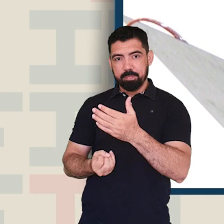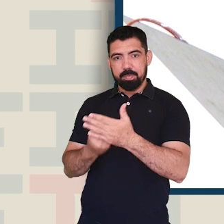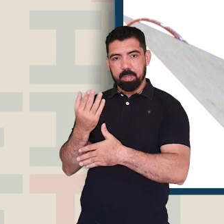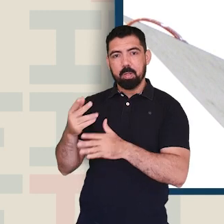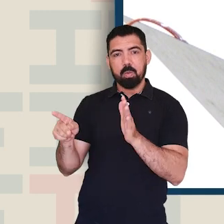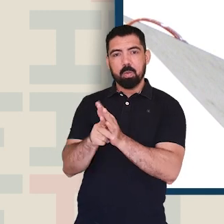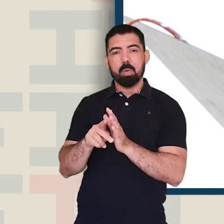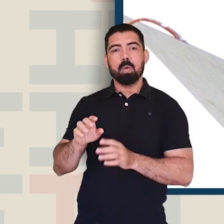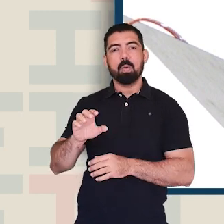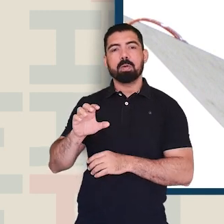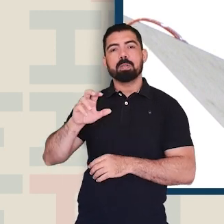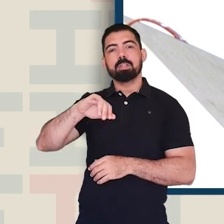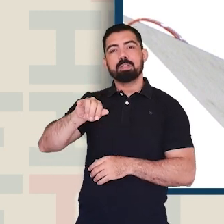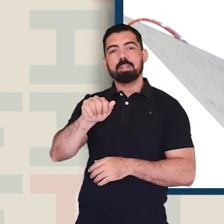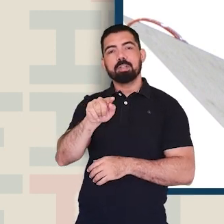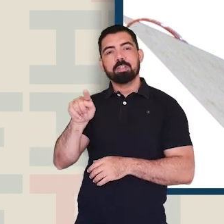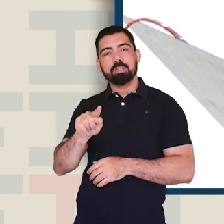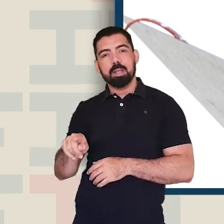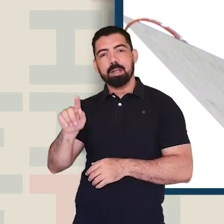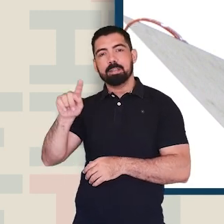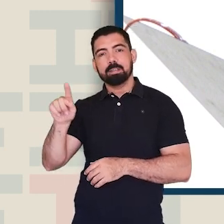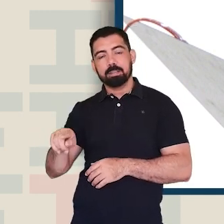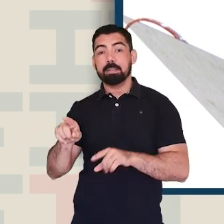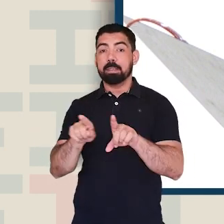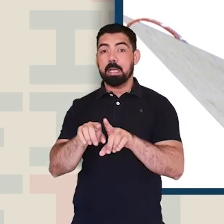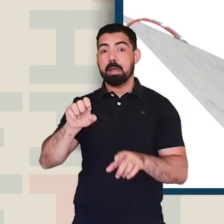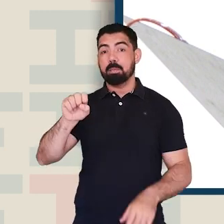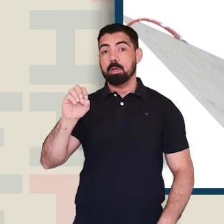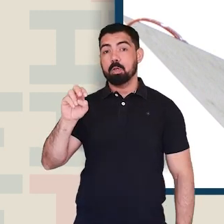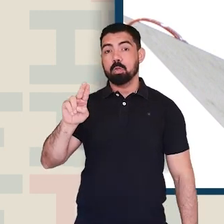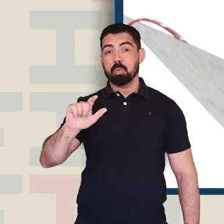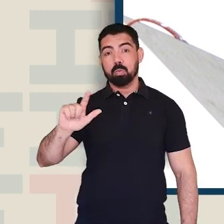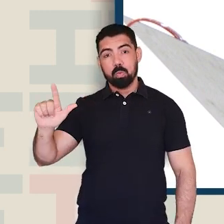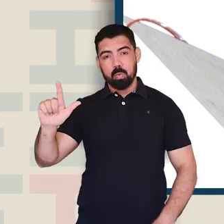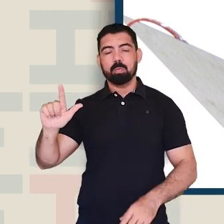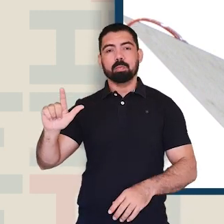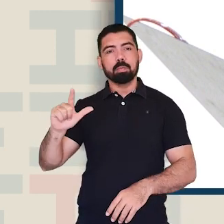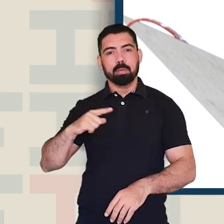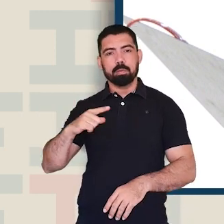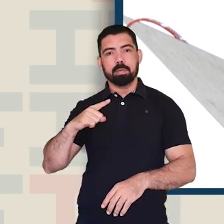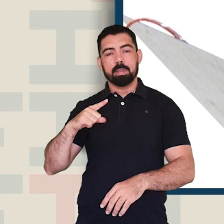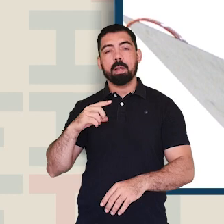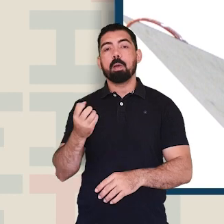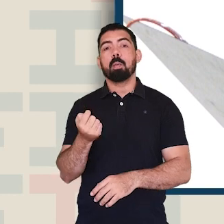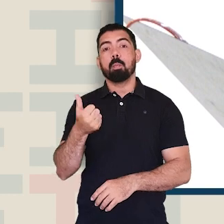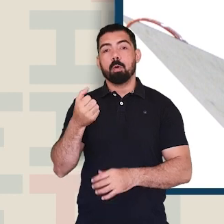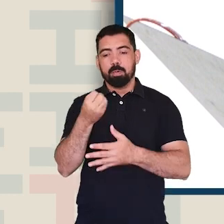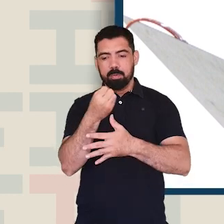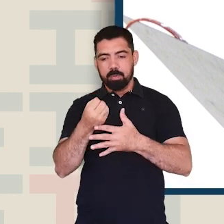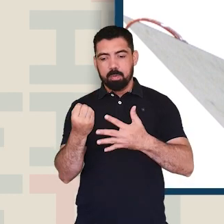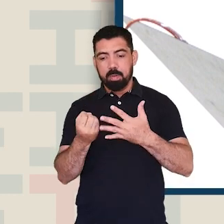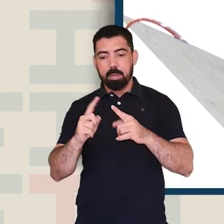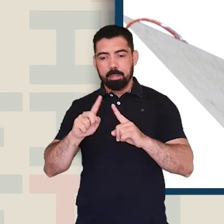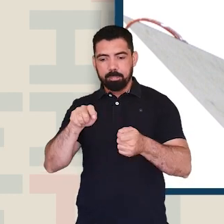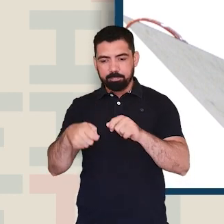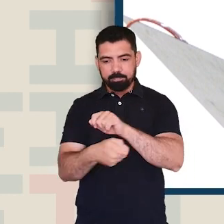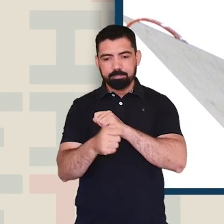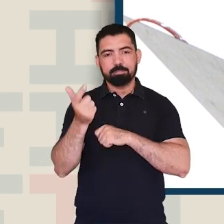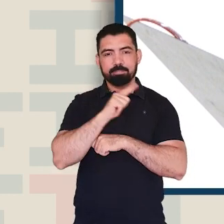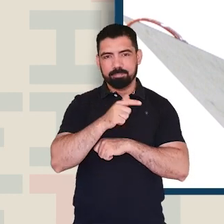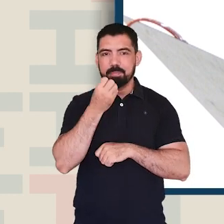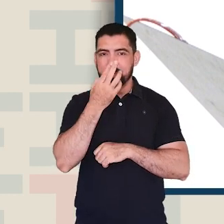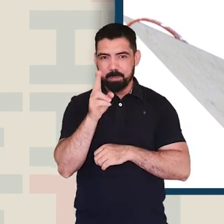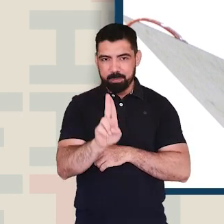pelos músicos de jazz e de soul, que é uma escala muito, muito bacana, que ela tem poucas notas, mas ela cobre uma gama boa. Então,